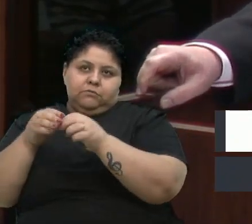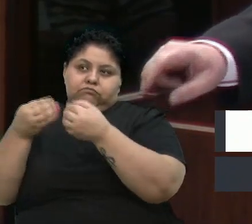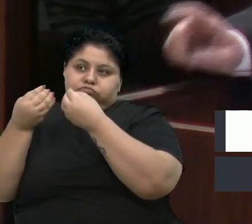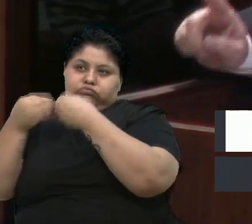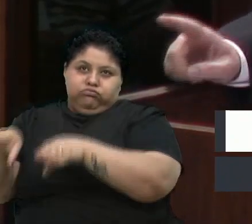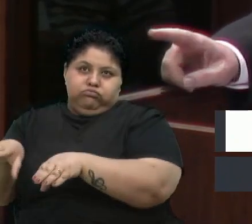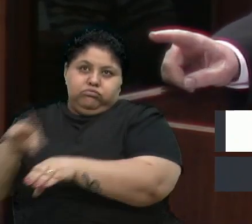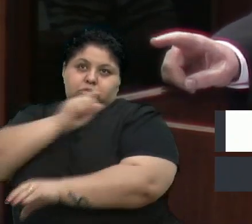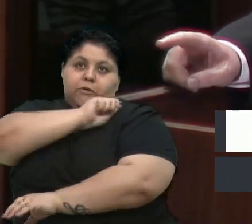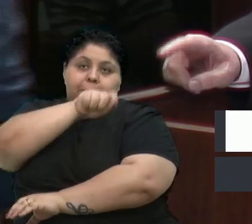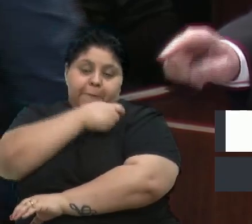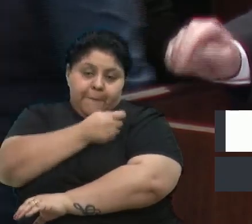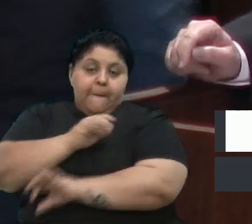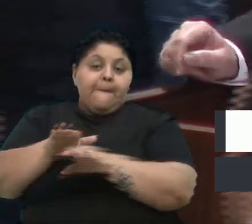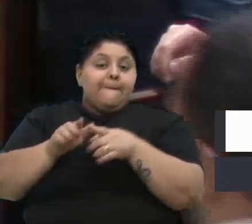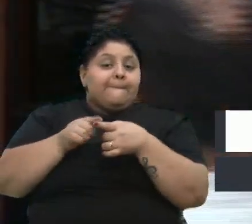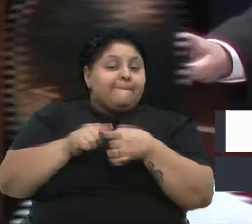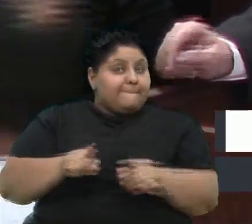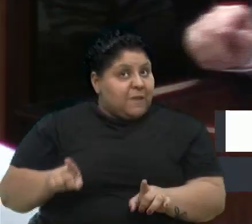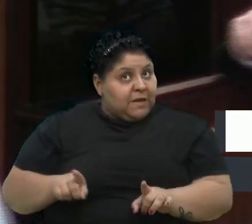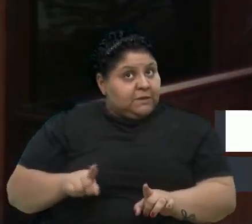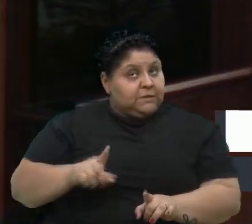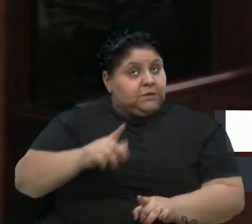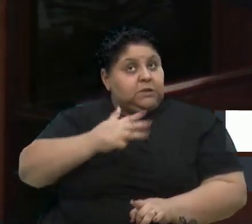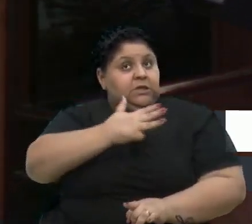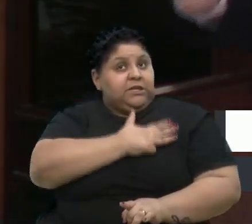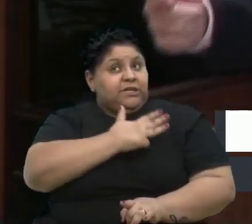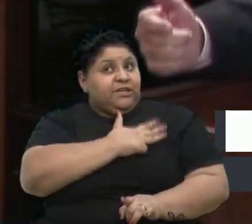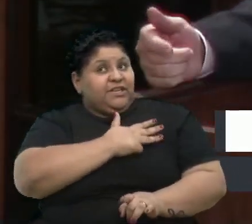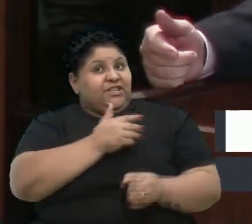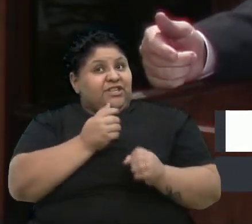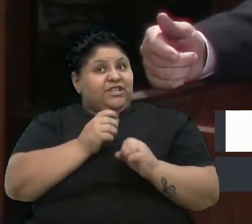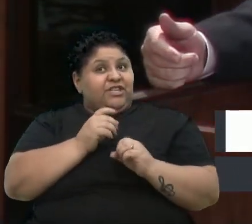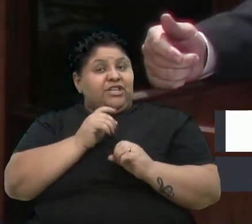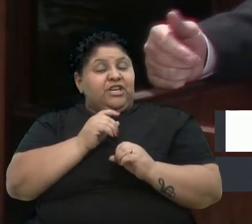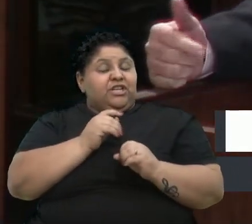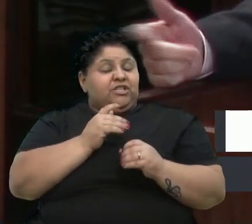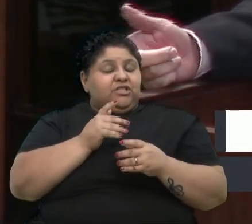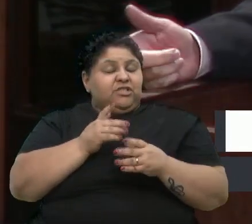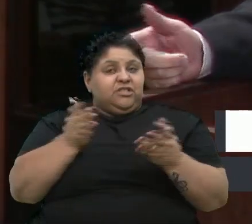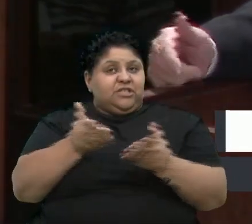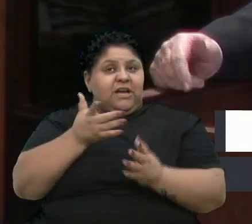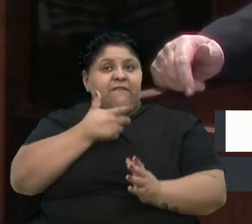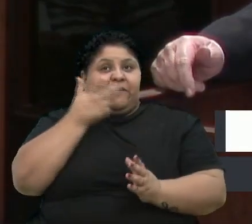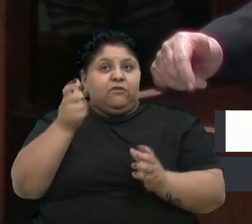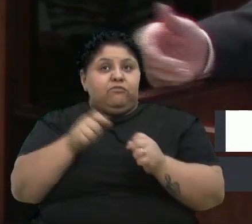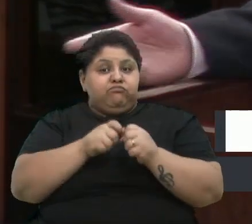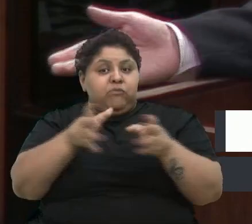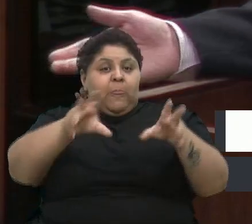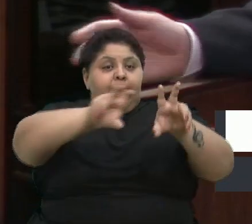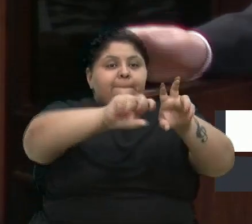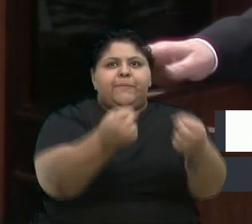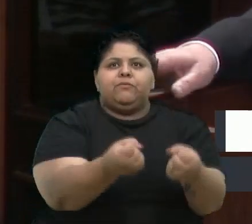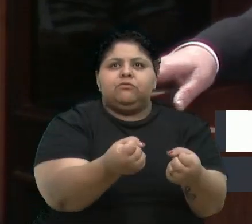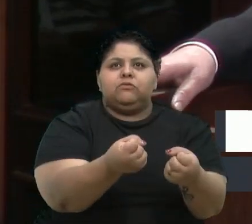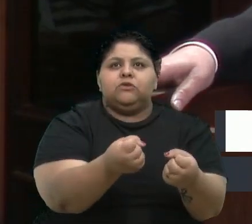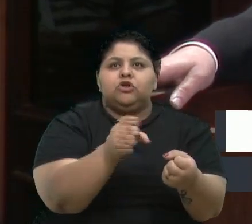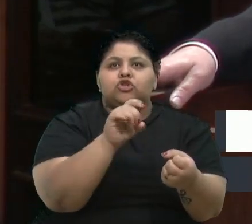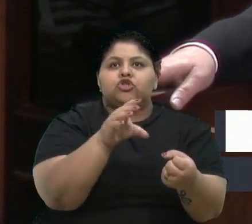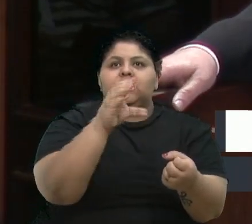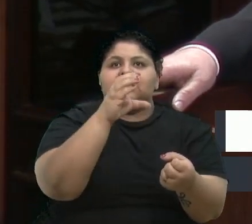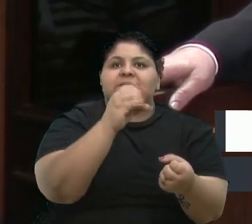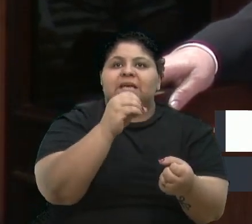orçamentários. Porém, o senhor presidente já anunciou que vai estourar. 0,5%, ele disse, mas é só